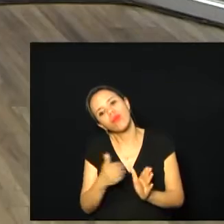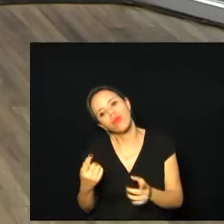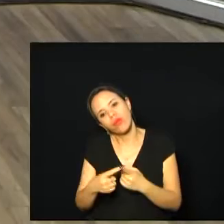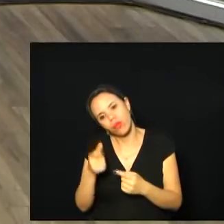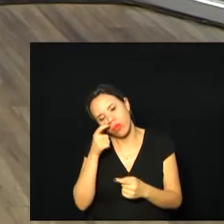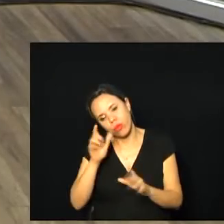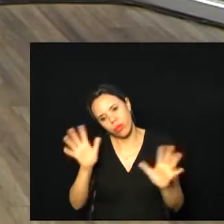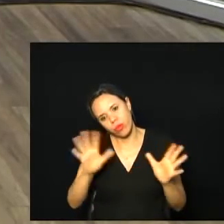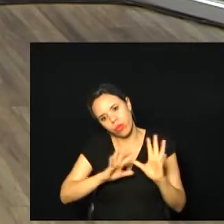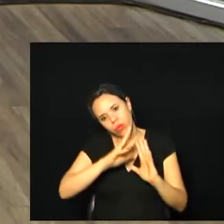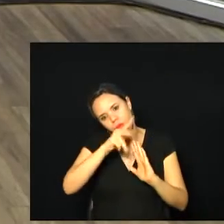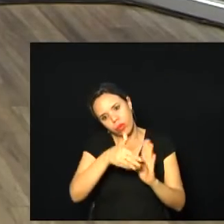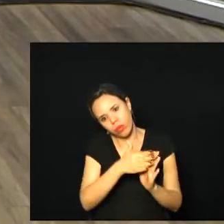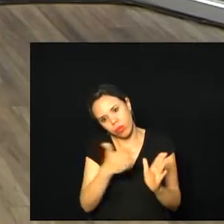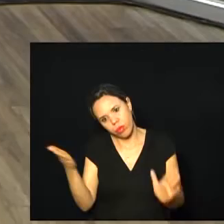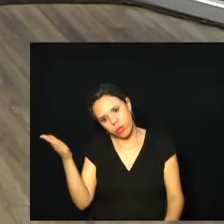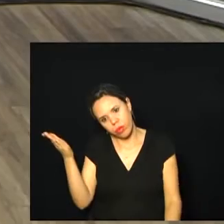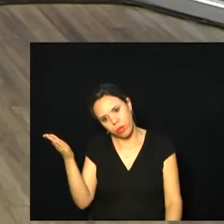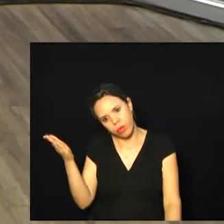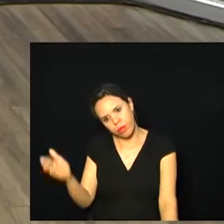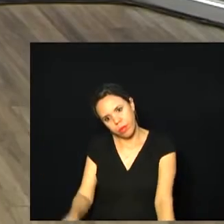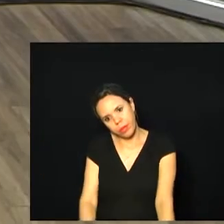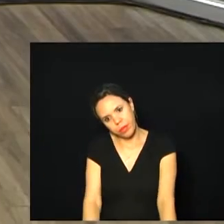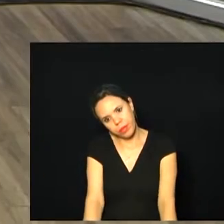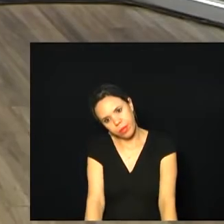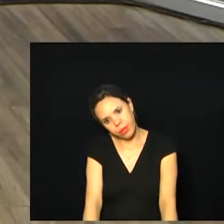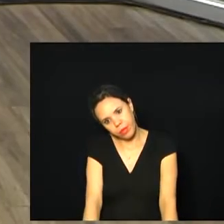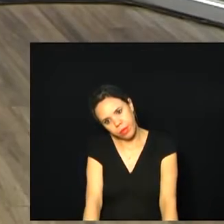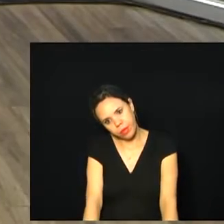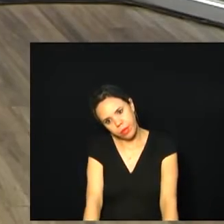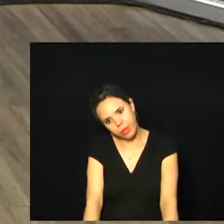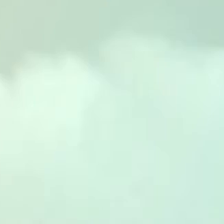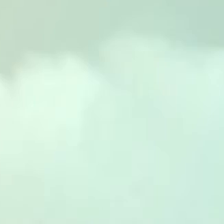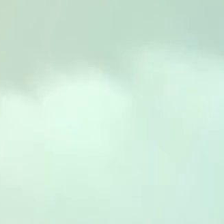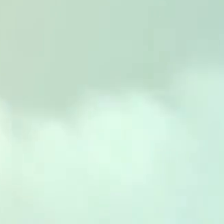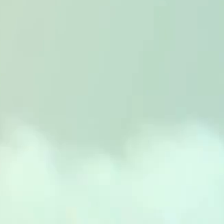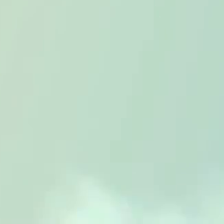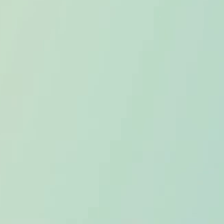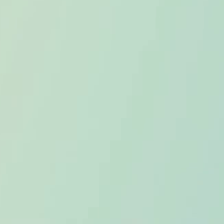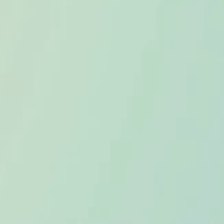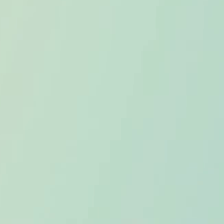você vai conferir a partir de agora no Giro Ambiental.